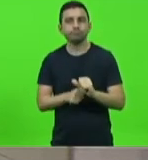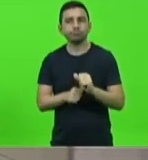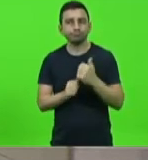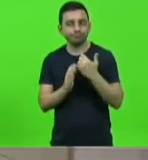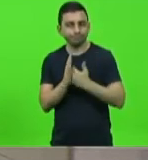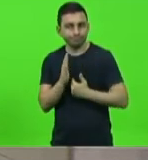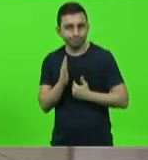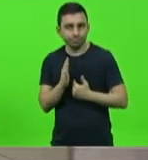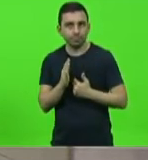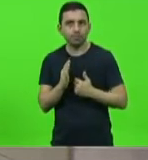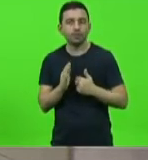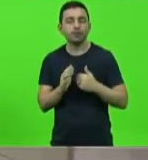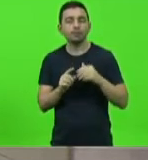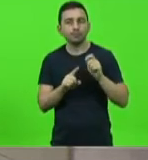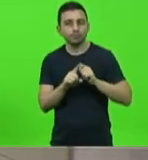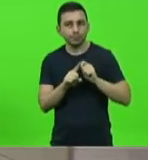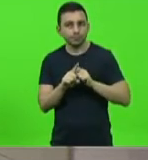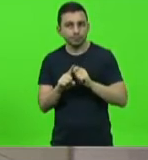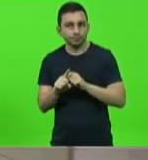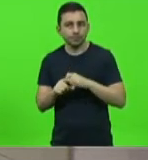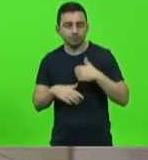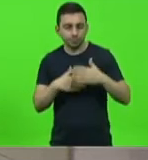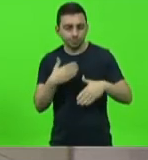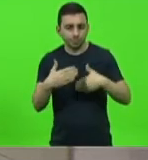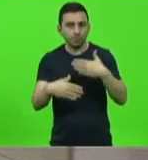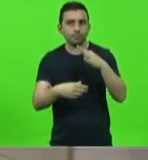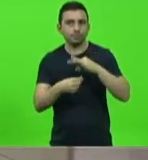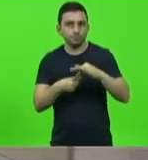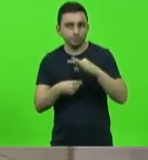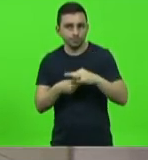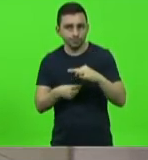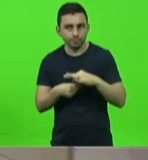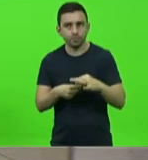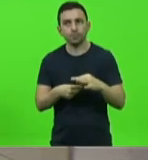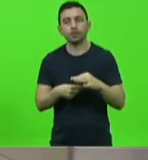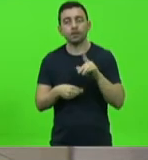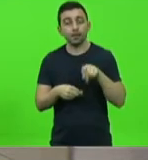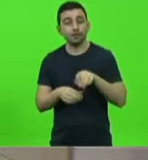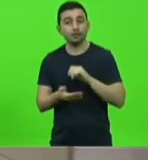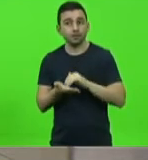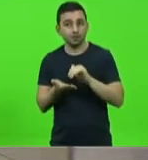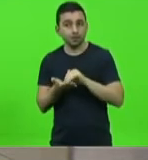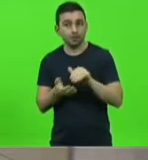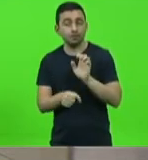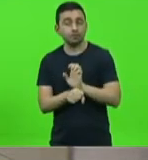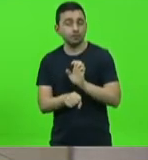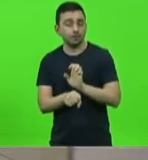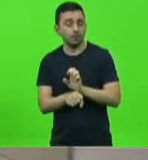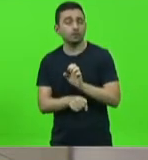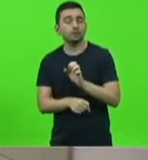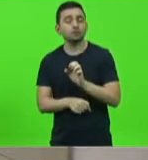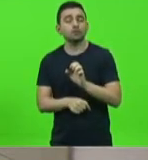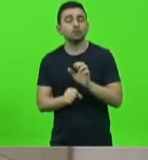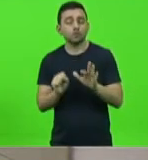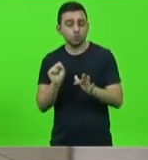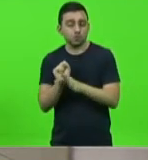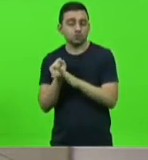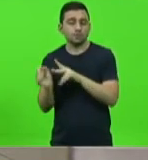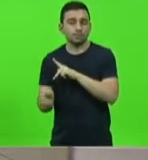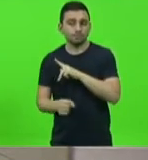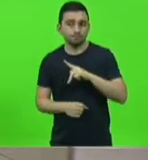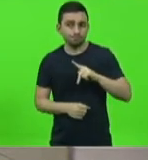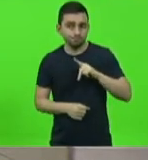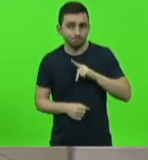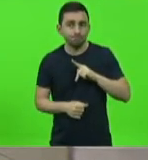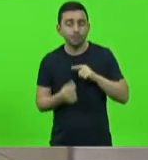carreiras pertencentes às instituições que constituem a Secretaria de Estado da Segurança Pública e estabelece